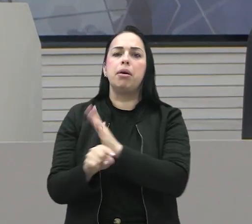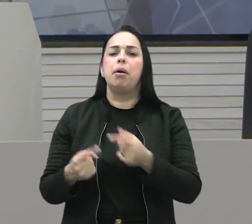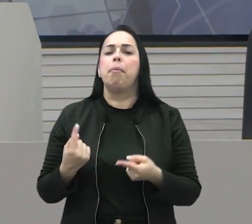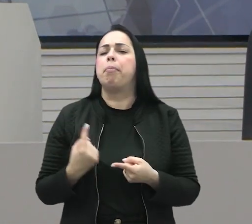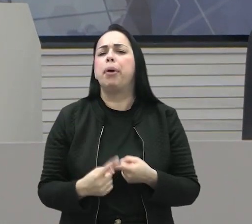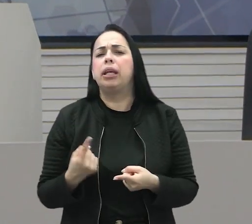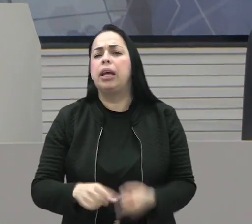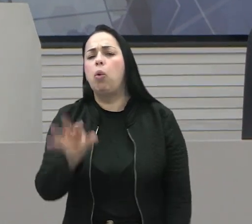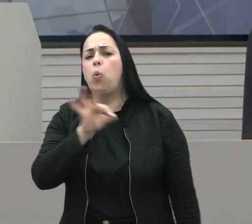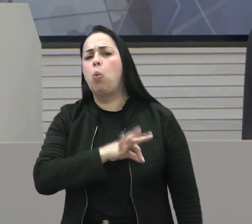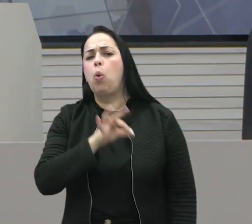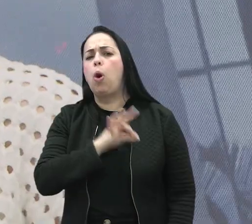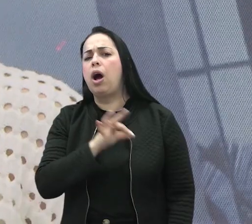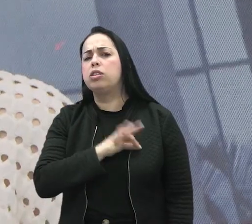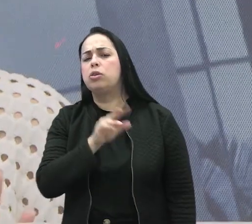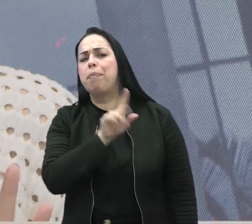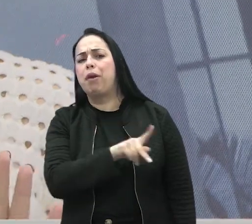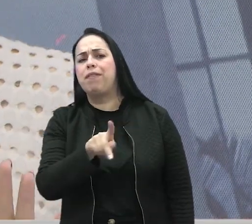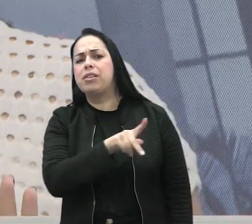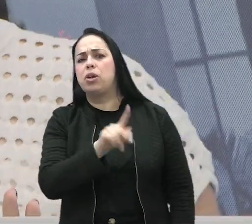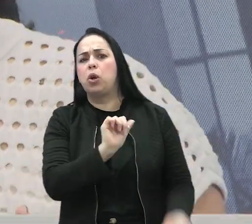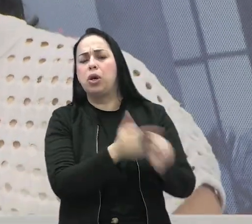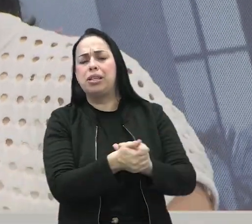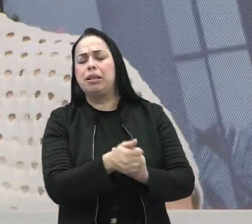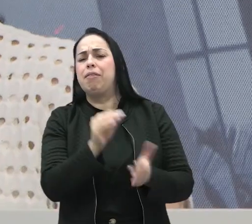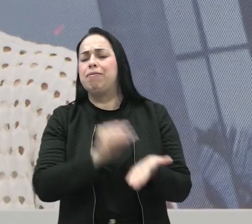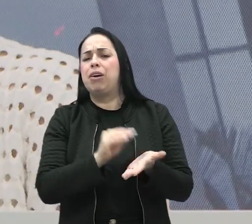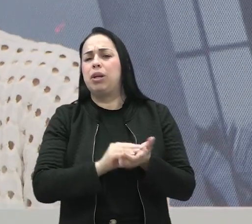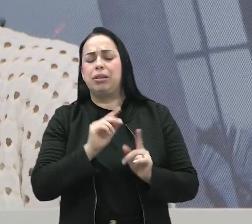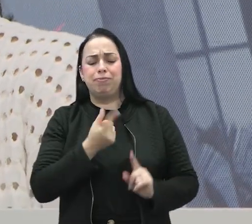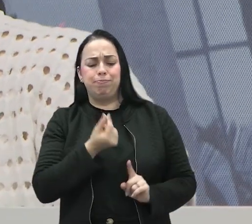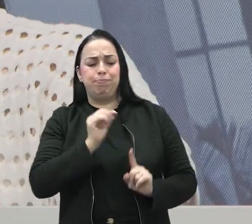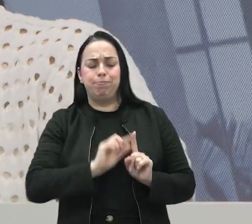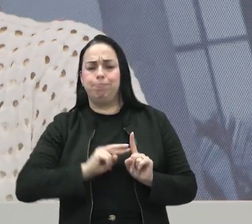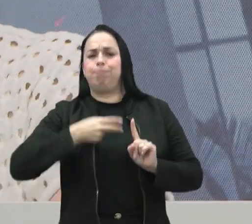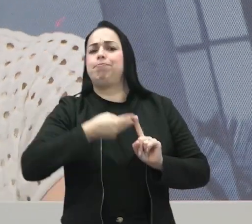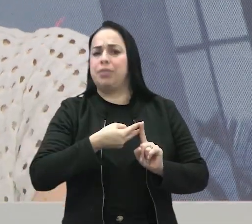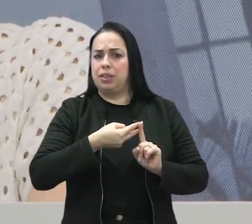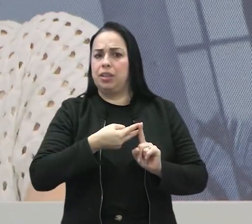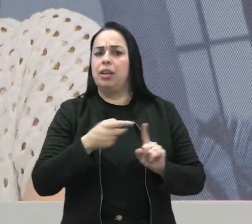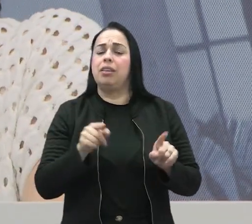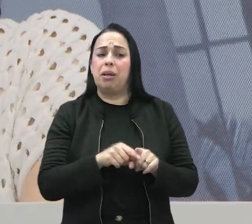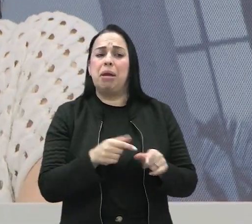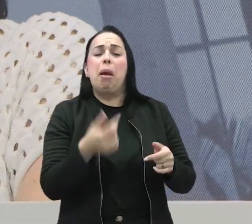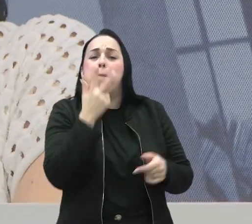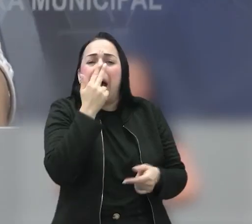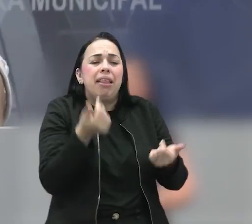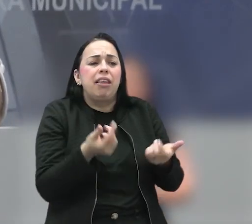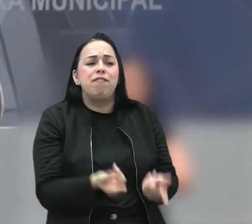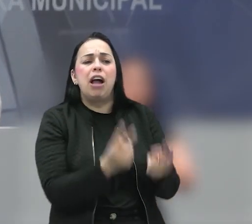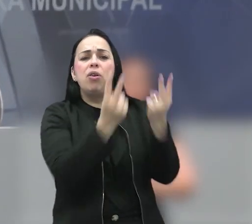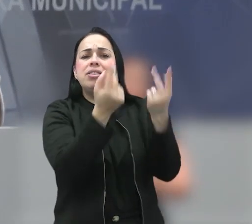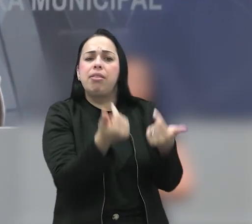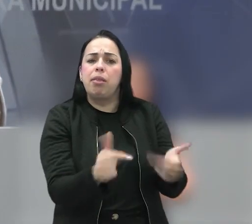de reajuste salarial de professores da área esportiva da cidade e a precarização da categoria.